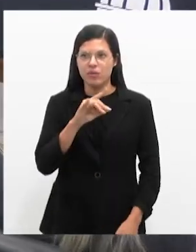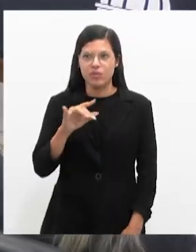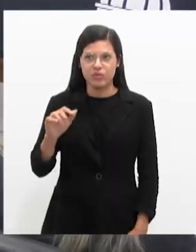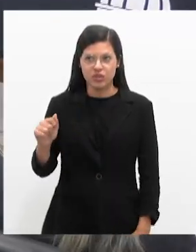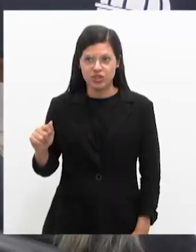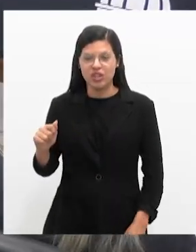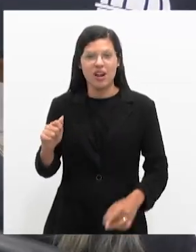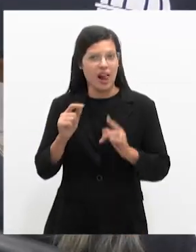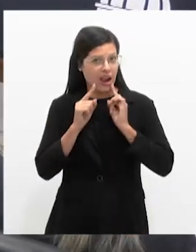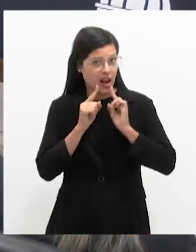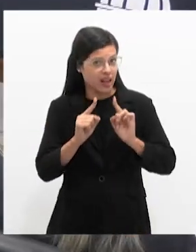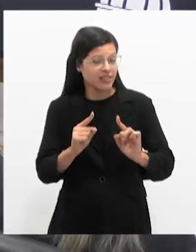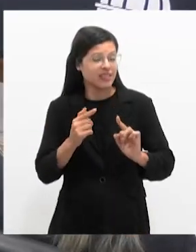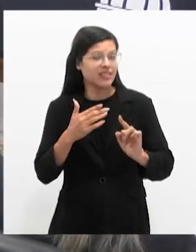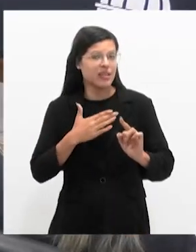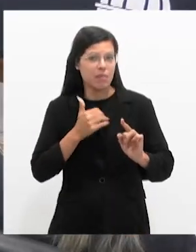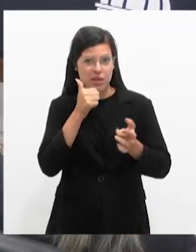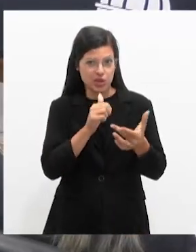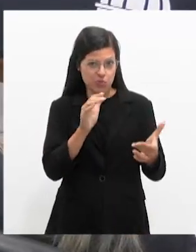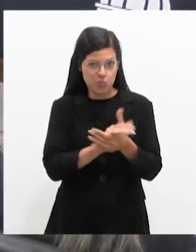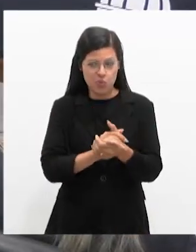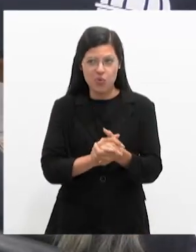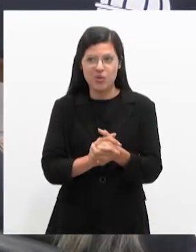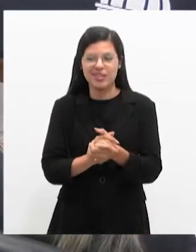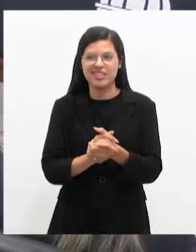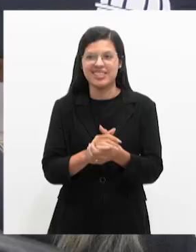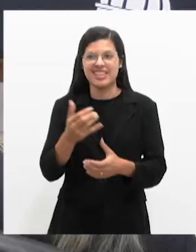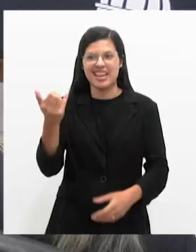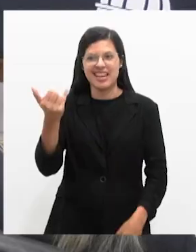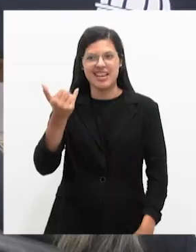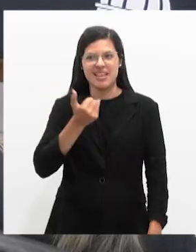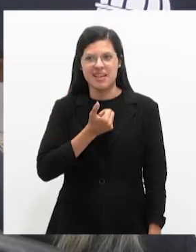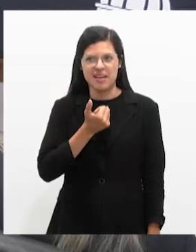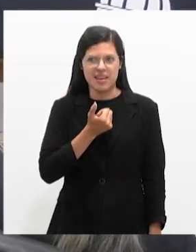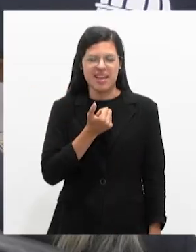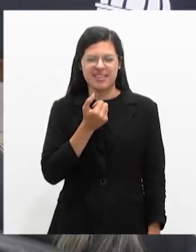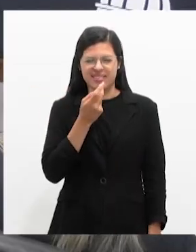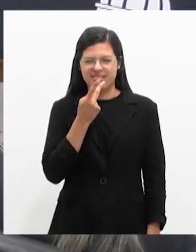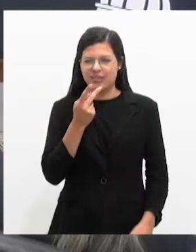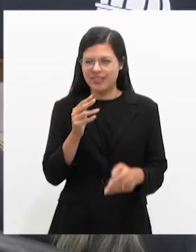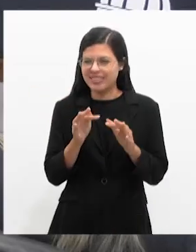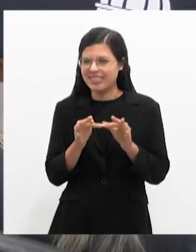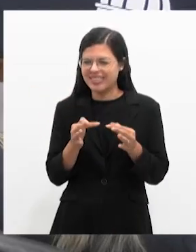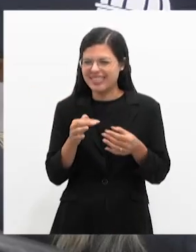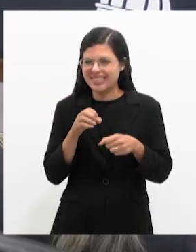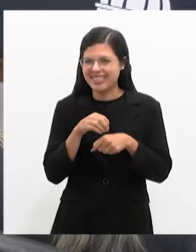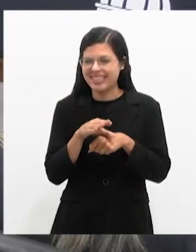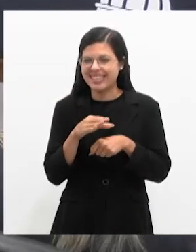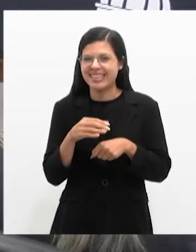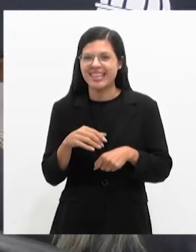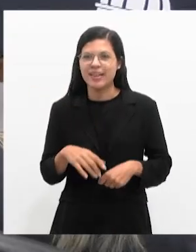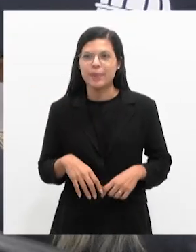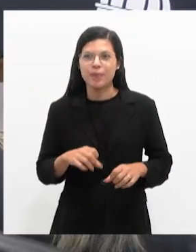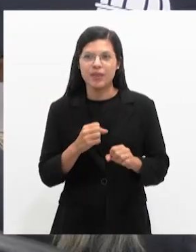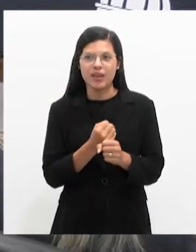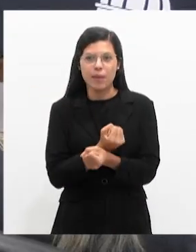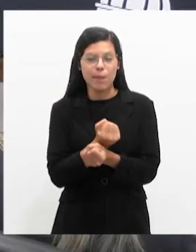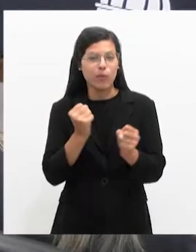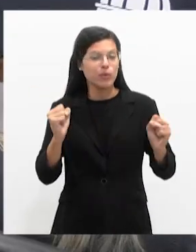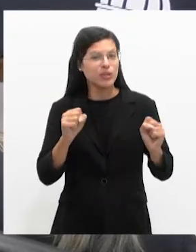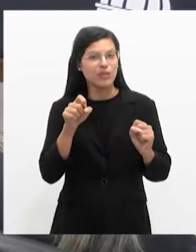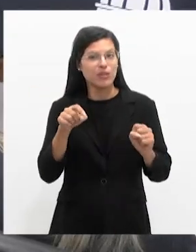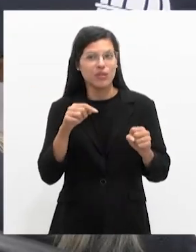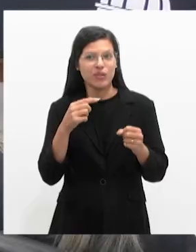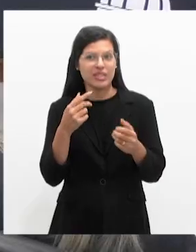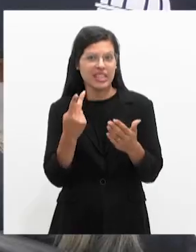minha senhora que disse assim, e ela me deu foi sutil, mas ela me disse, impossível você ter errado numa